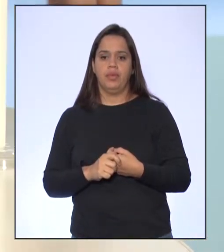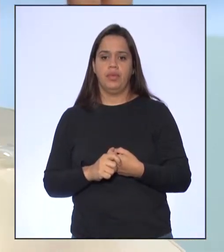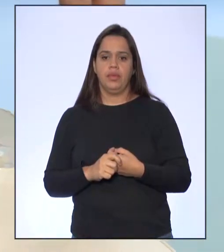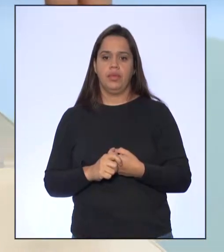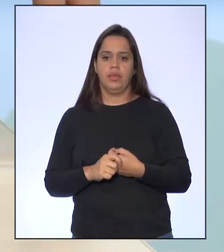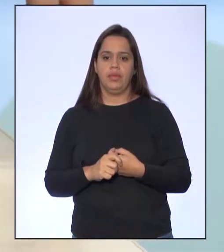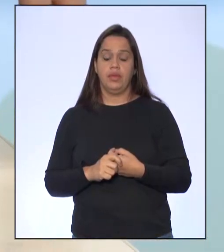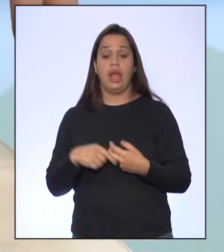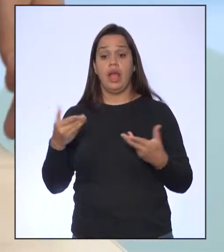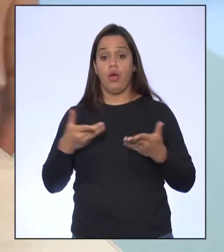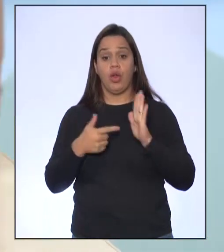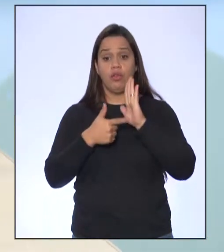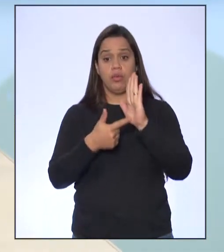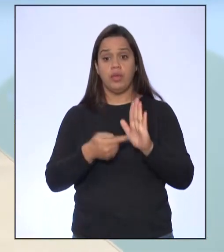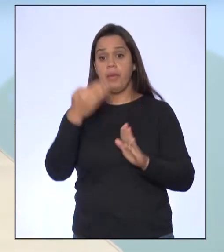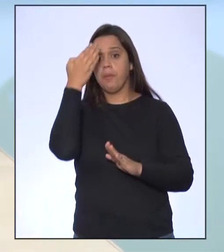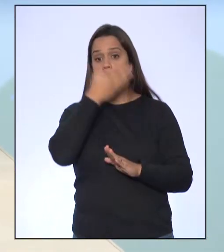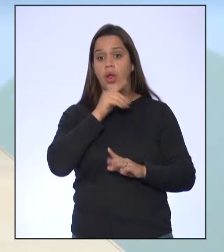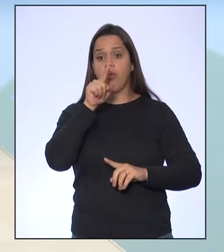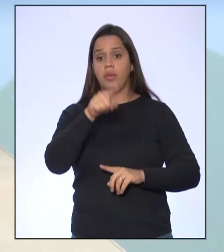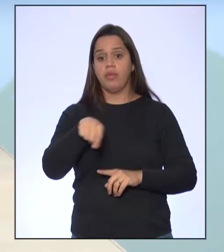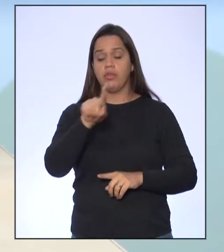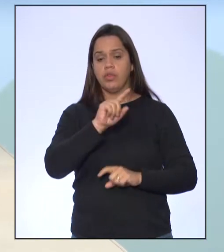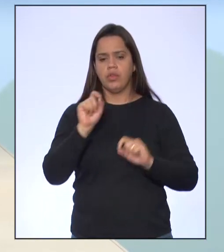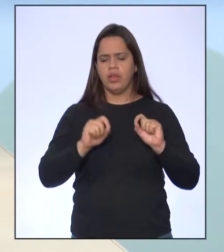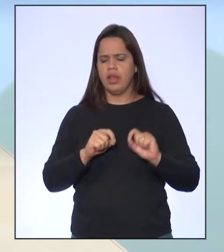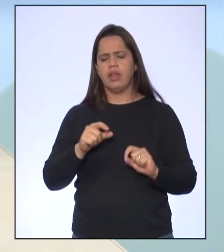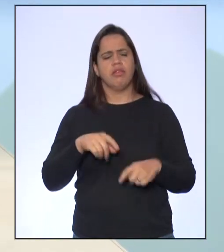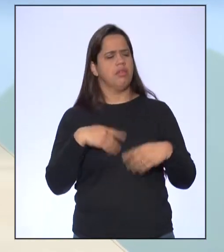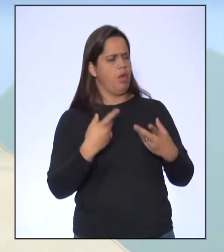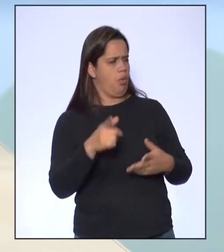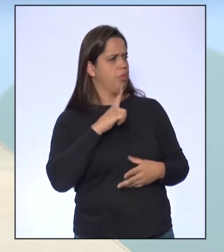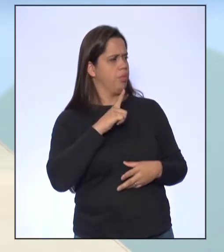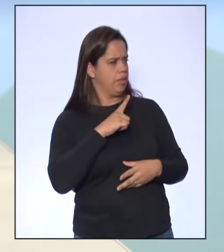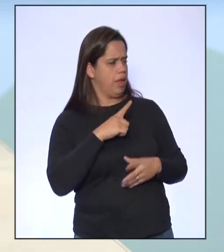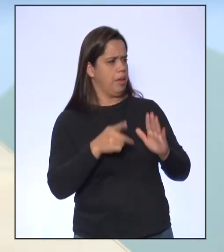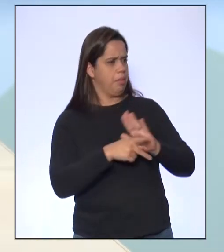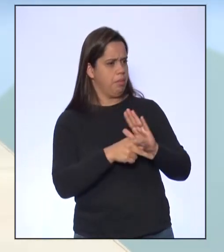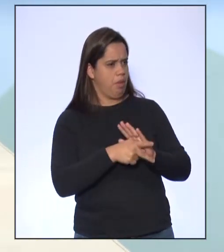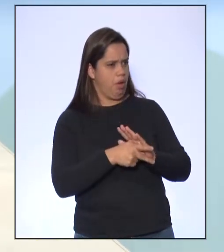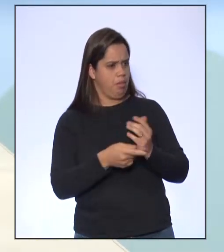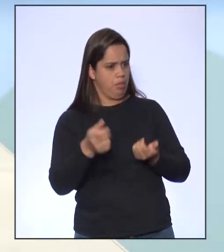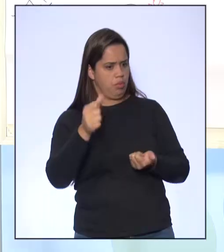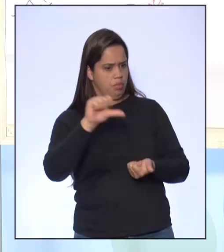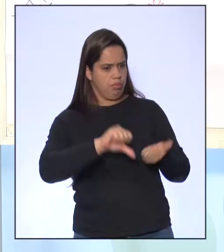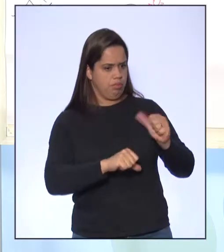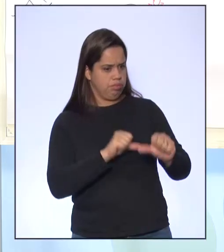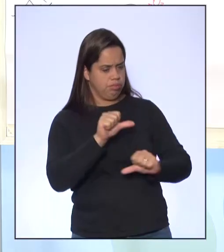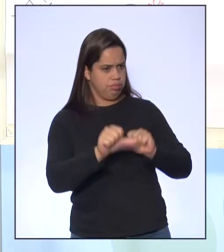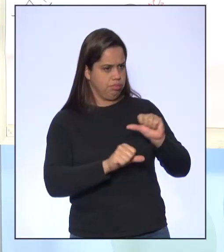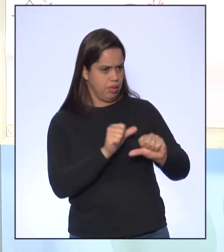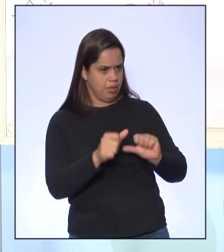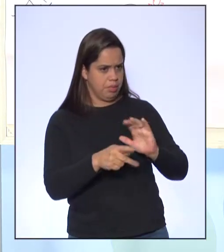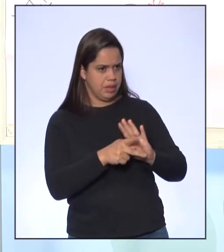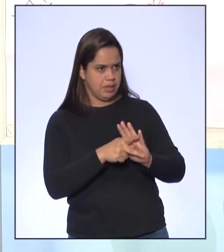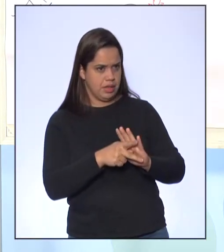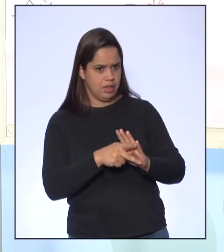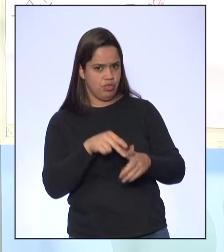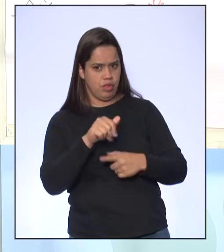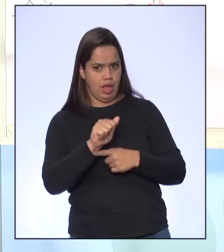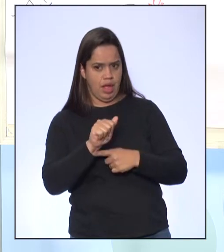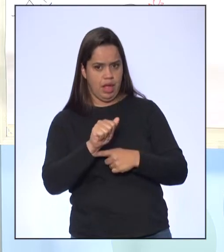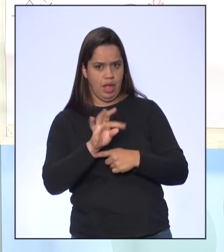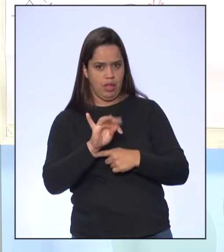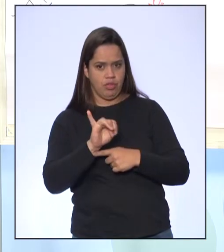Aí eu vou provar para vocês que realmente... Então tem reações que precisam de uma ativação. Precisa. Já viram quando tá lá